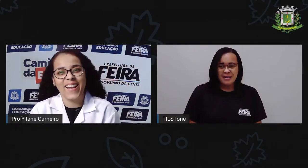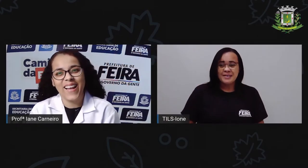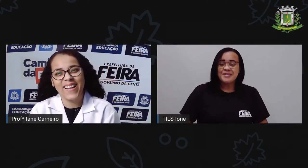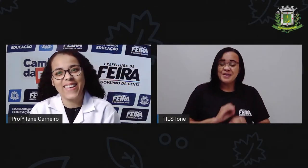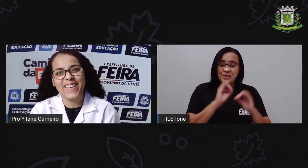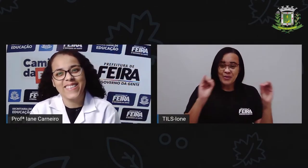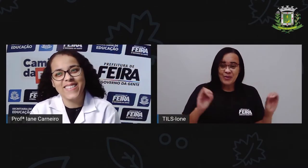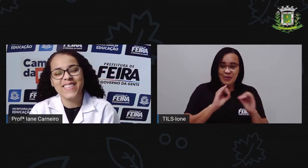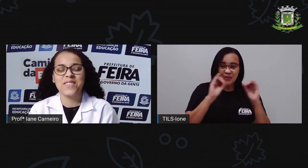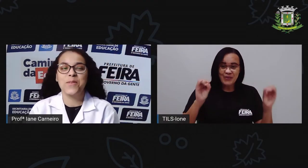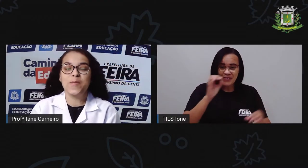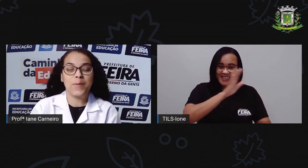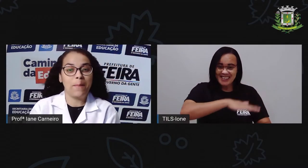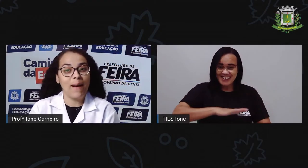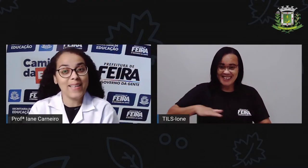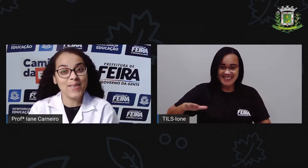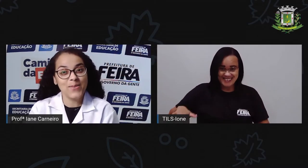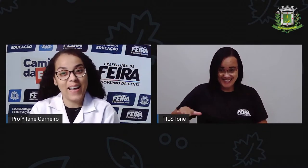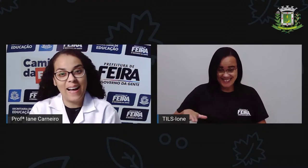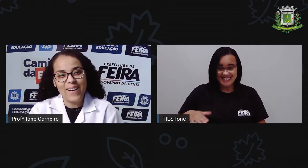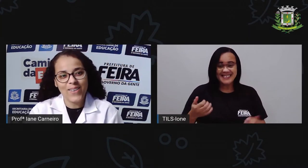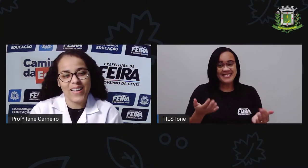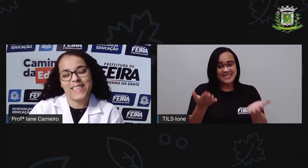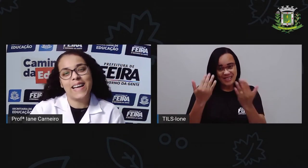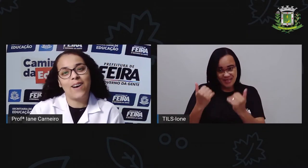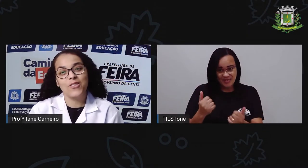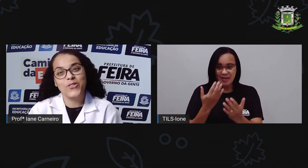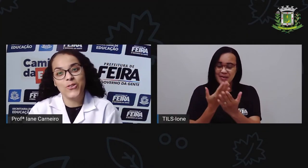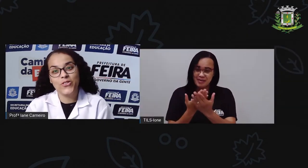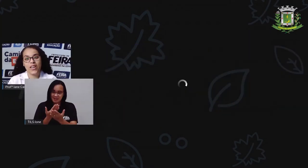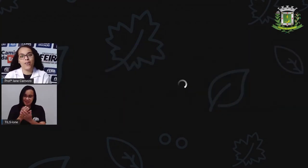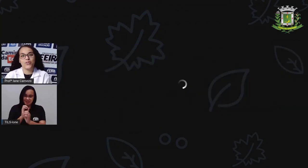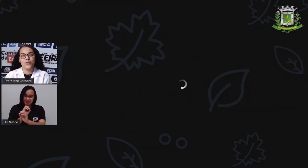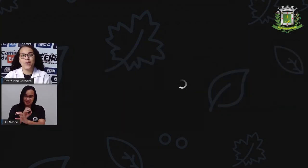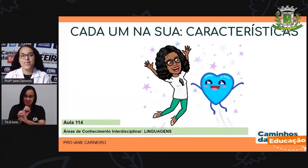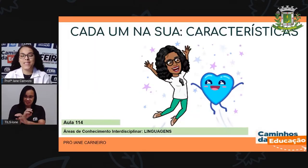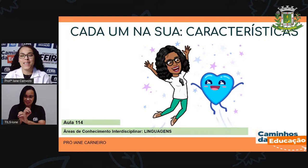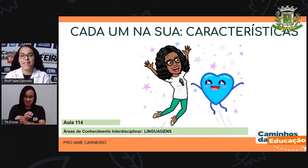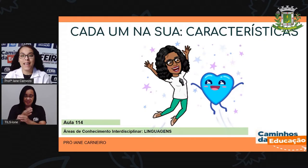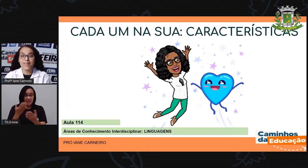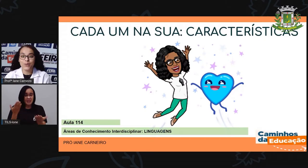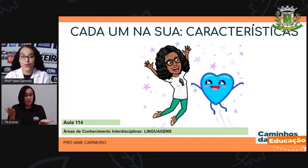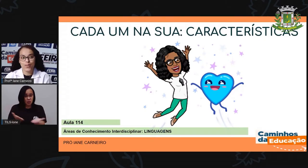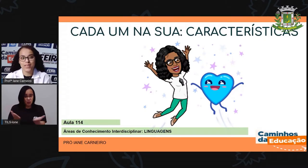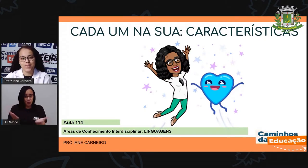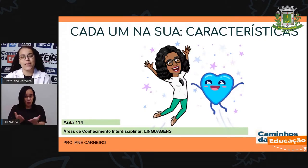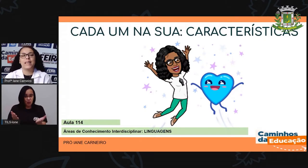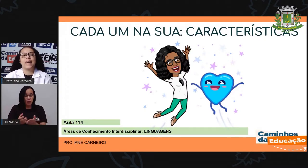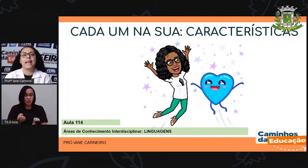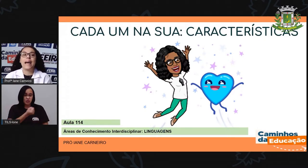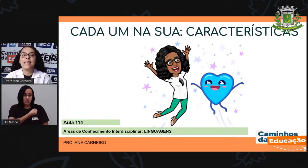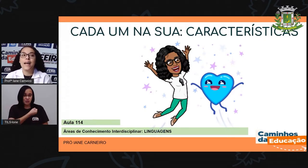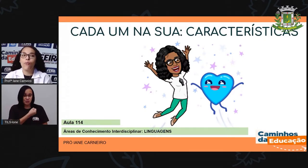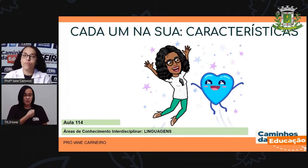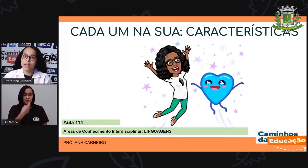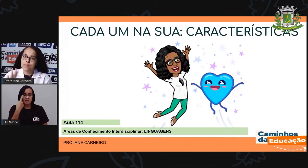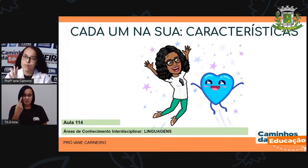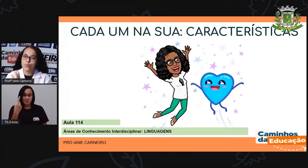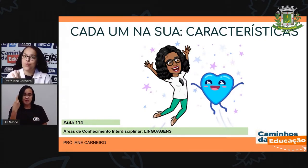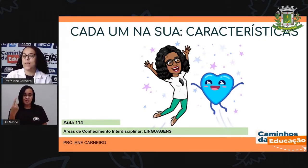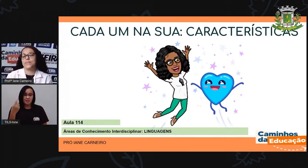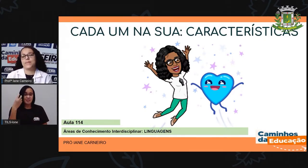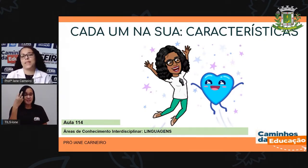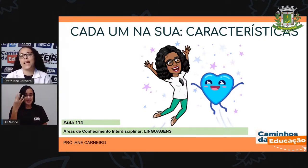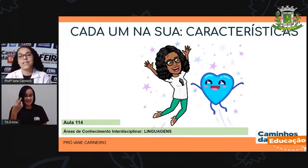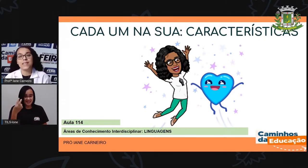Olá, crianças! Vamos para mais uma aula. E a aula de hoje é a aula de número 114. Cada um na